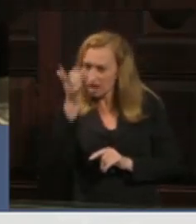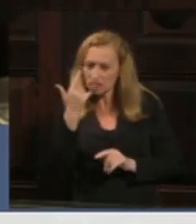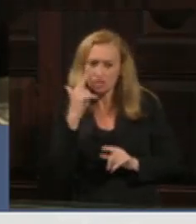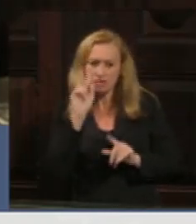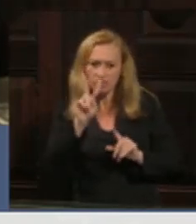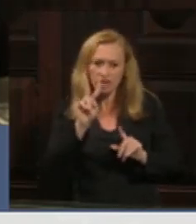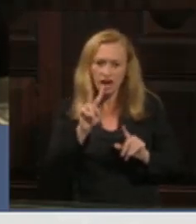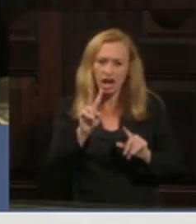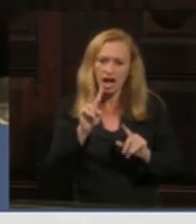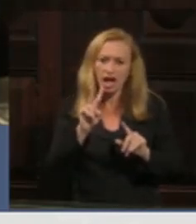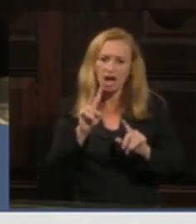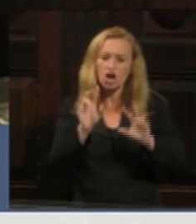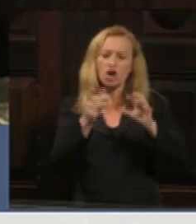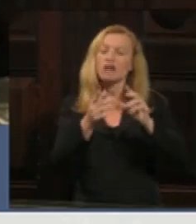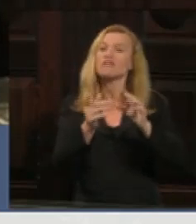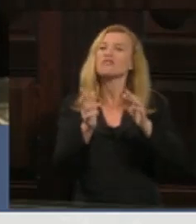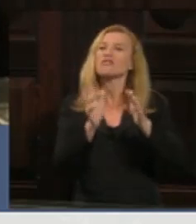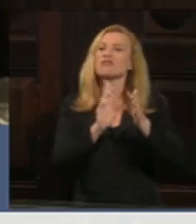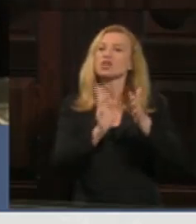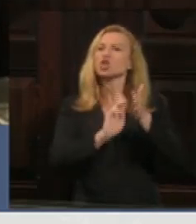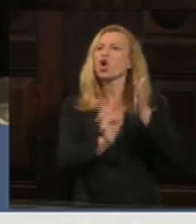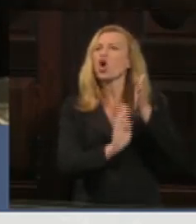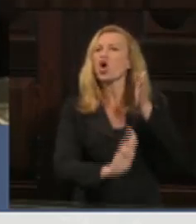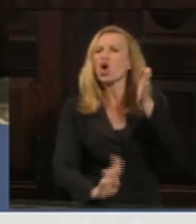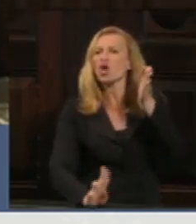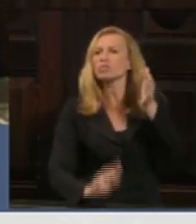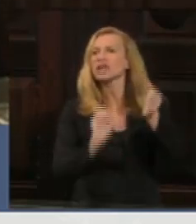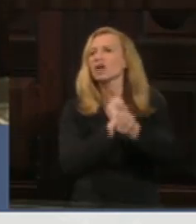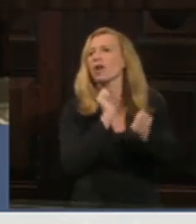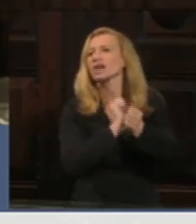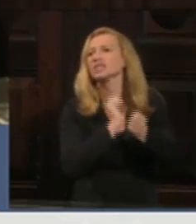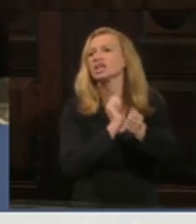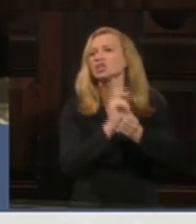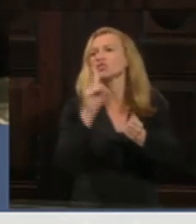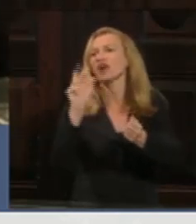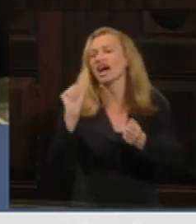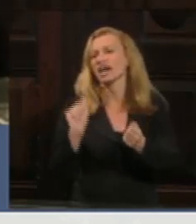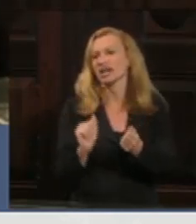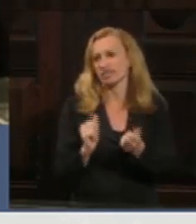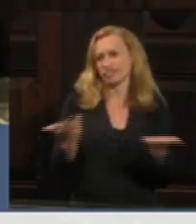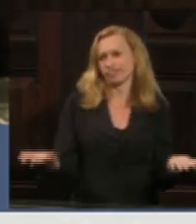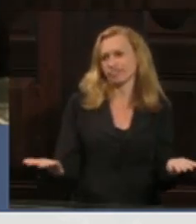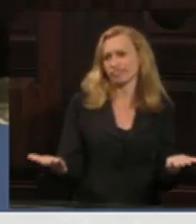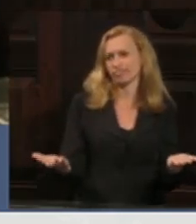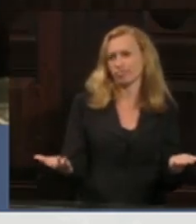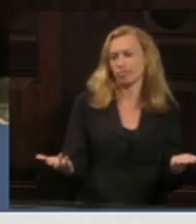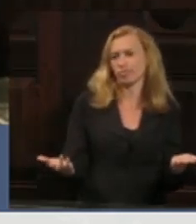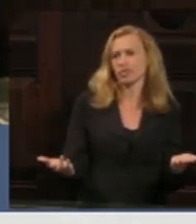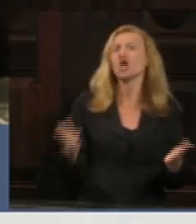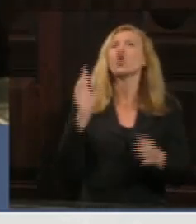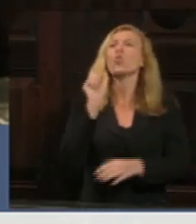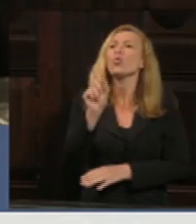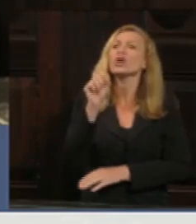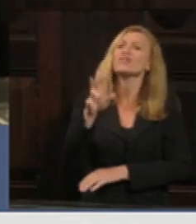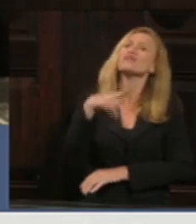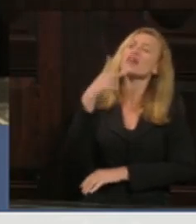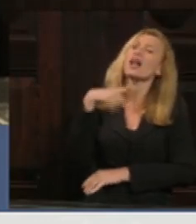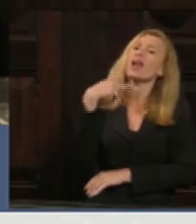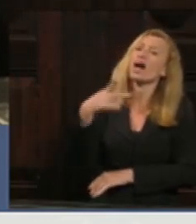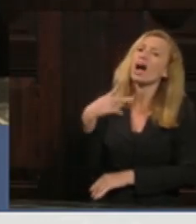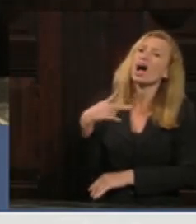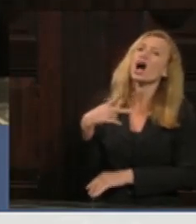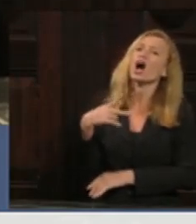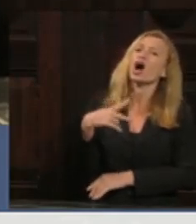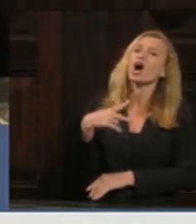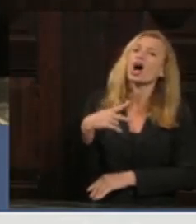conseguiram entrar no sistema e estão na fila. O que dizer das filas de espera que estão nas escolas,